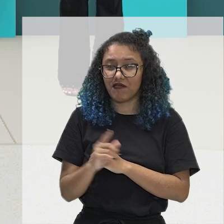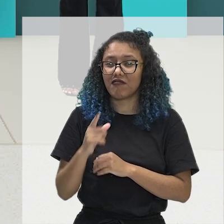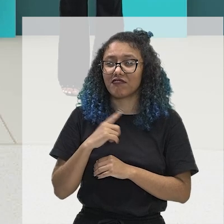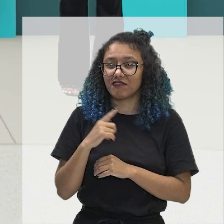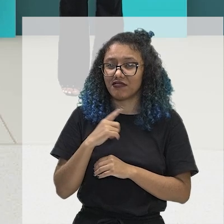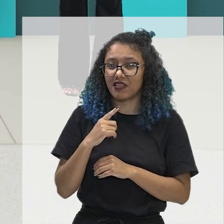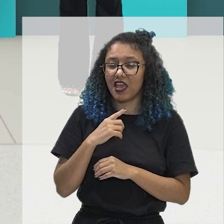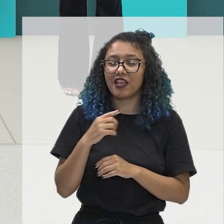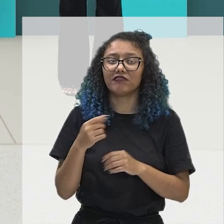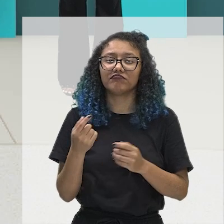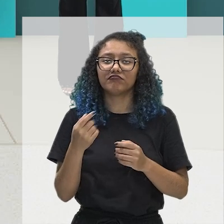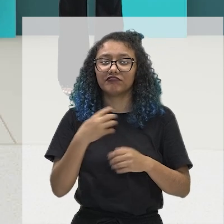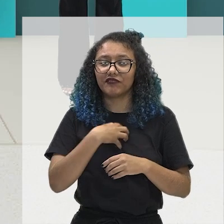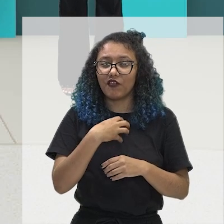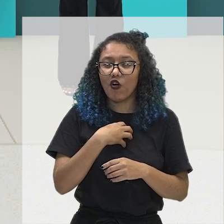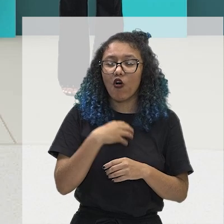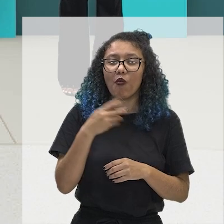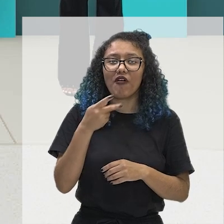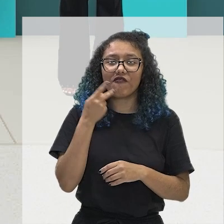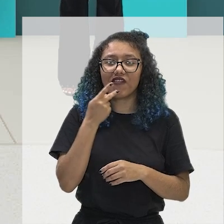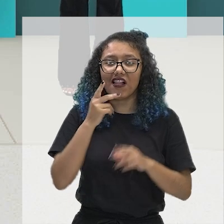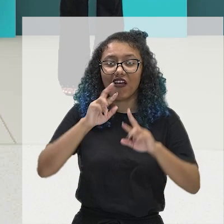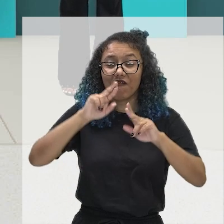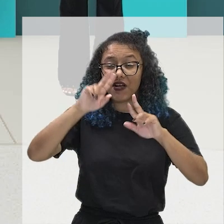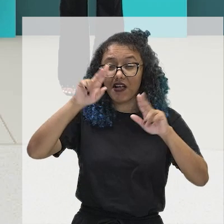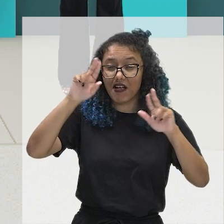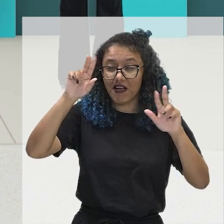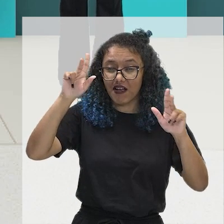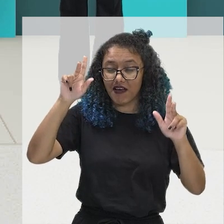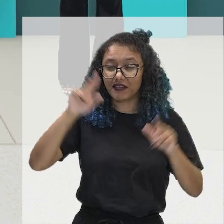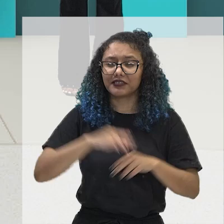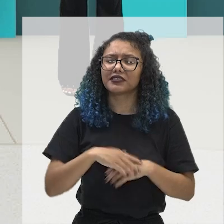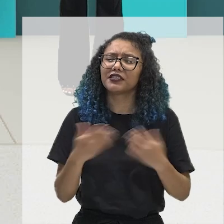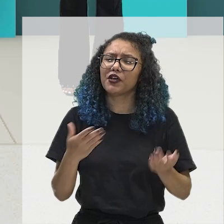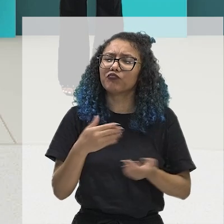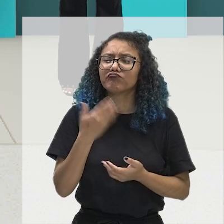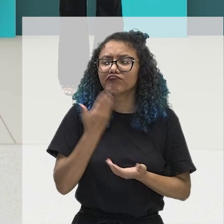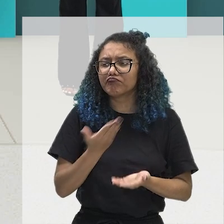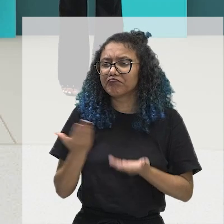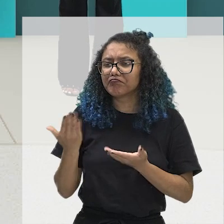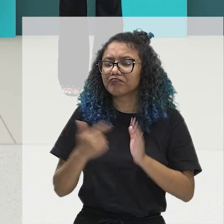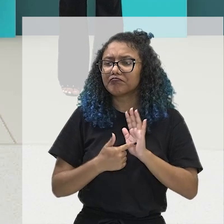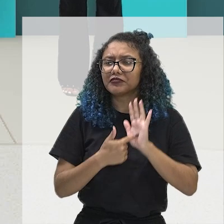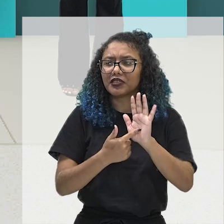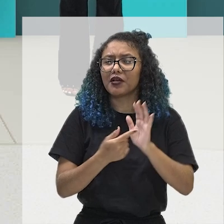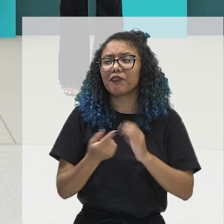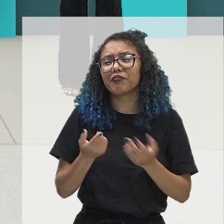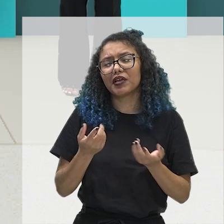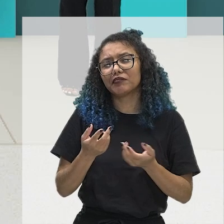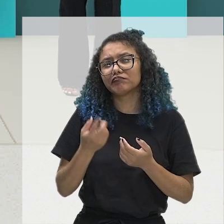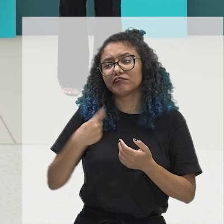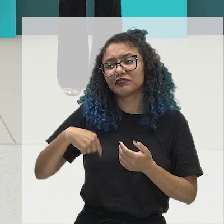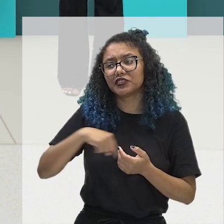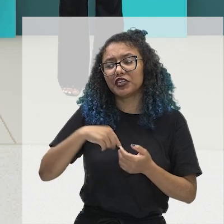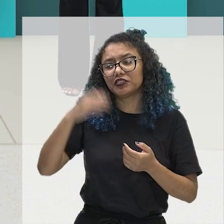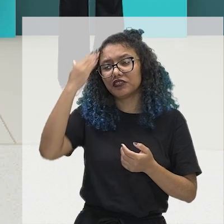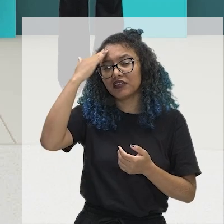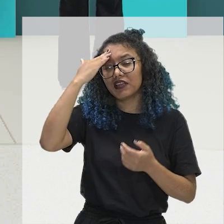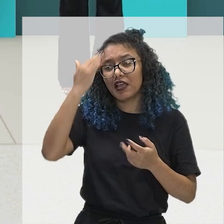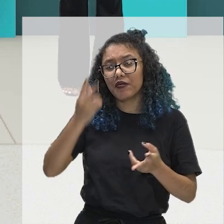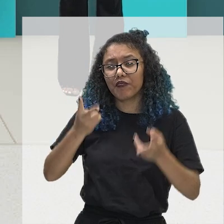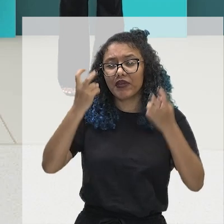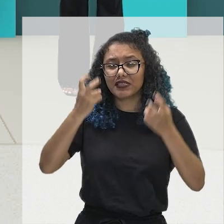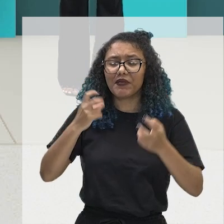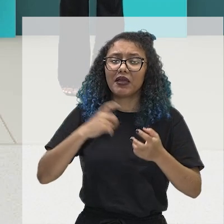vários sotaques diferentes, e a gente colocou aqui para que a gente comece a perceber, através dessa imagem,